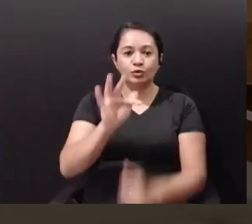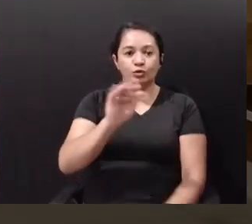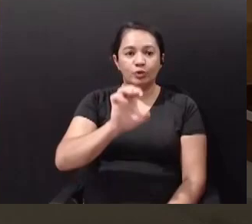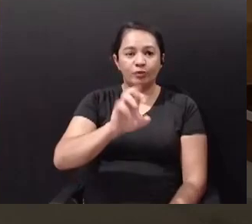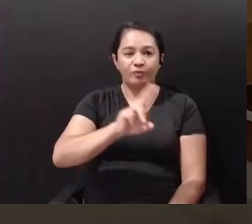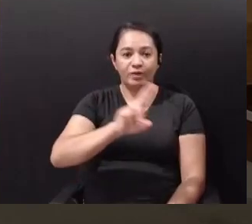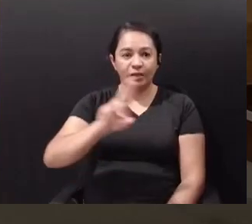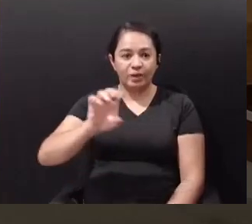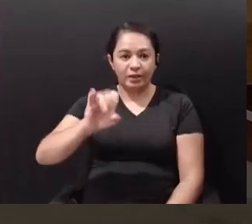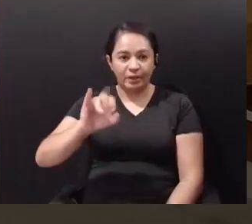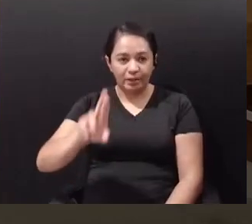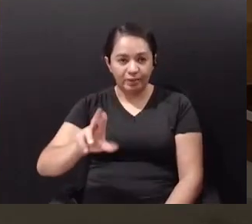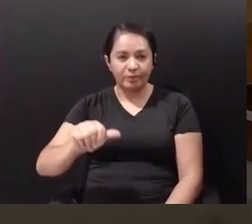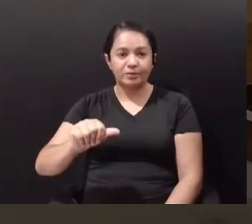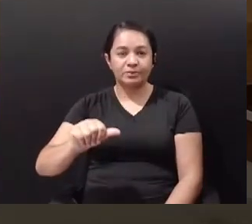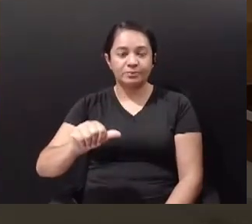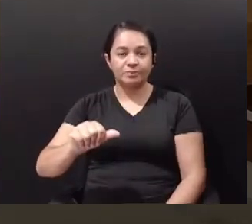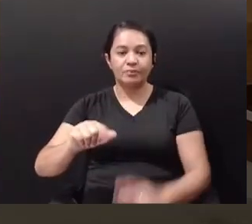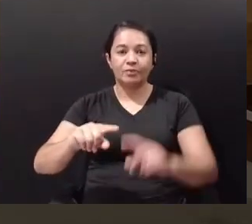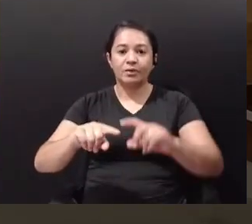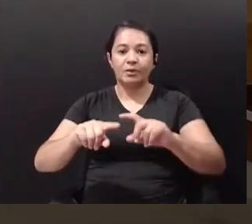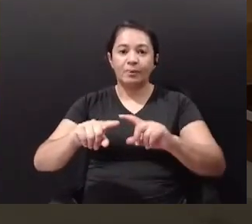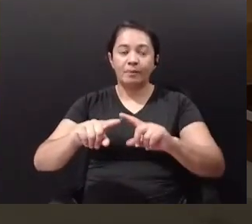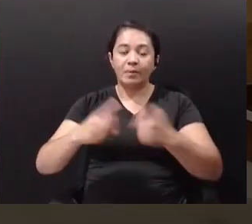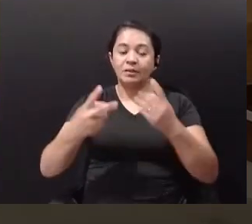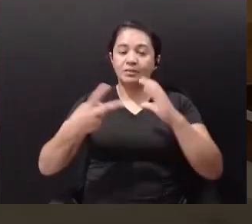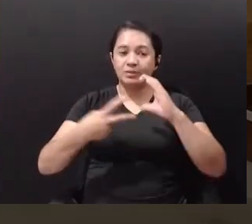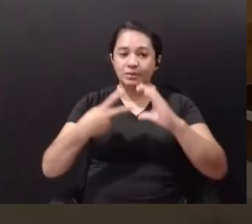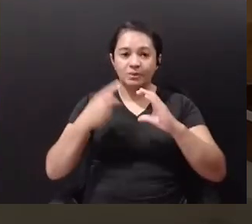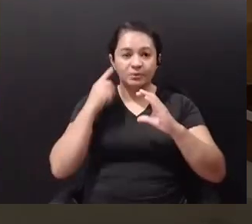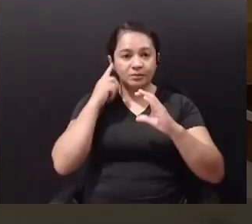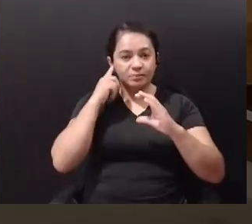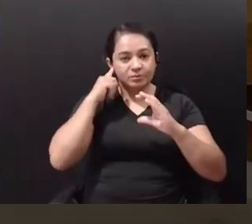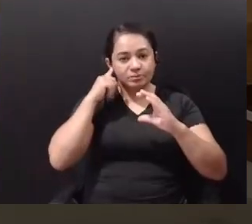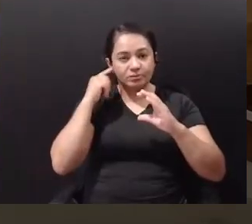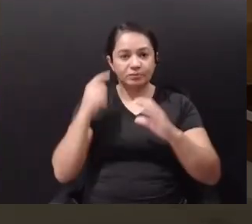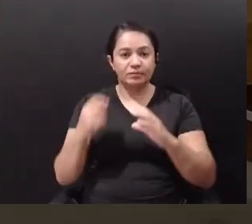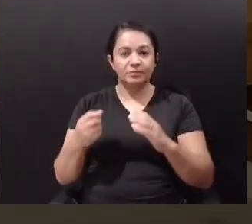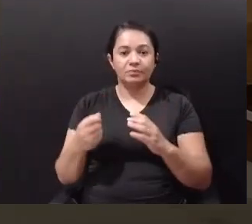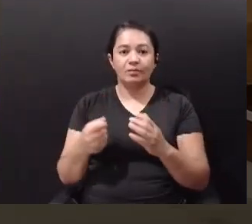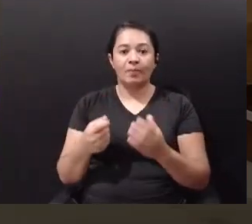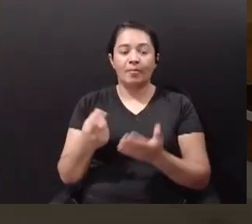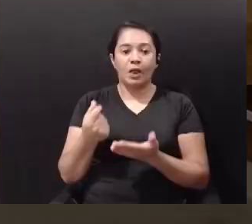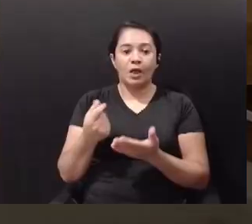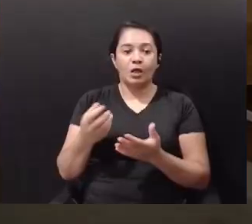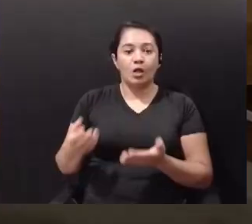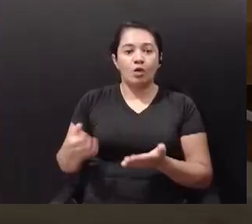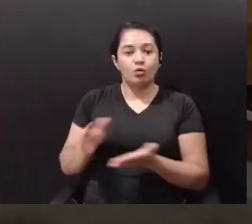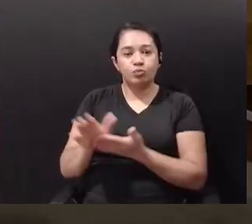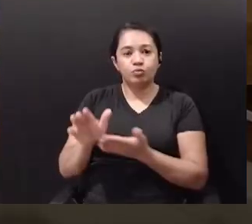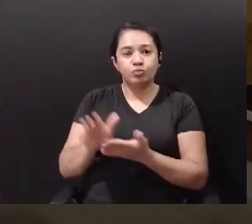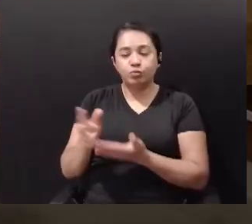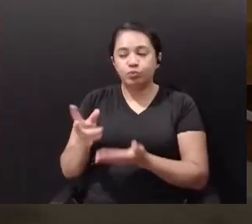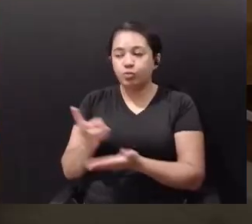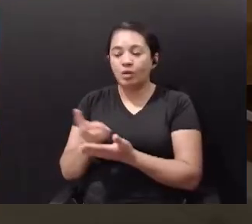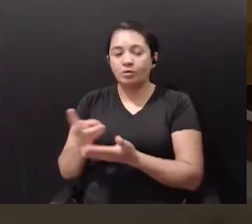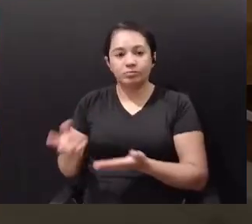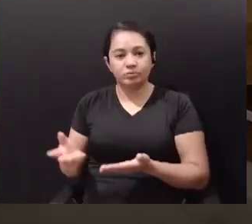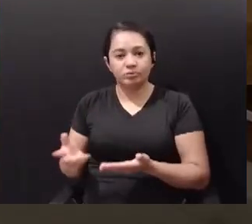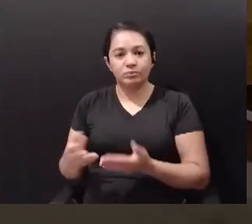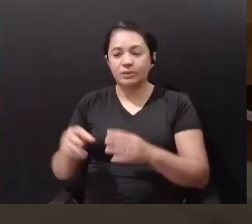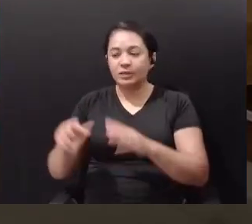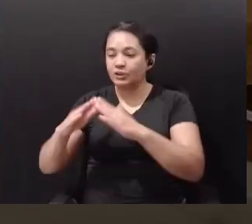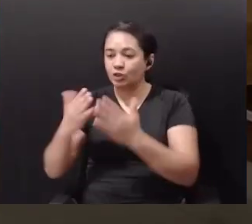a Câmara custeava, né, ou mantinha escolas rurais,